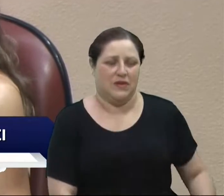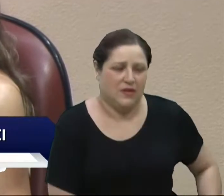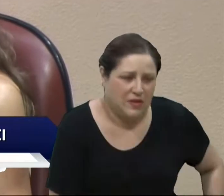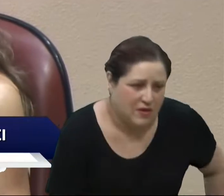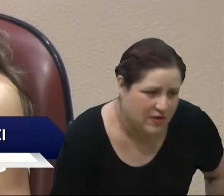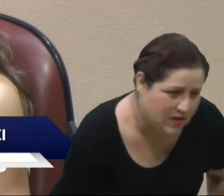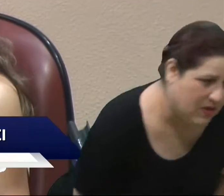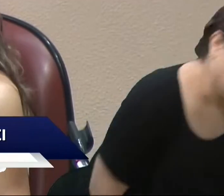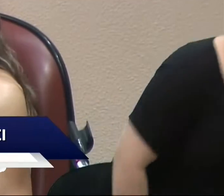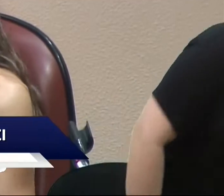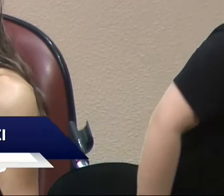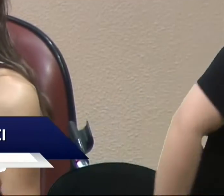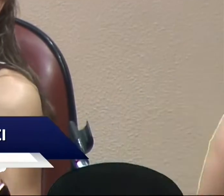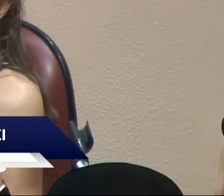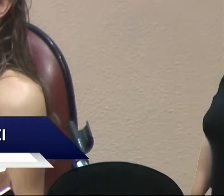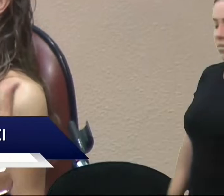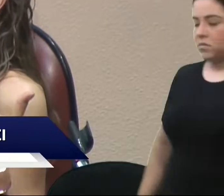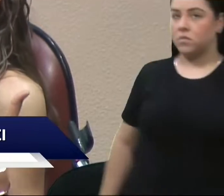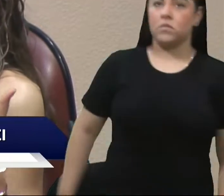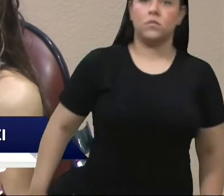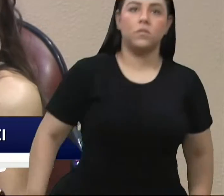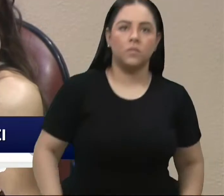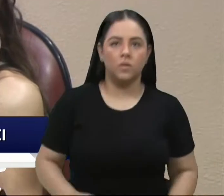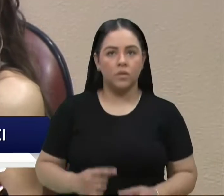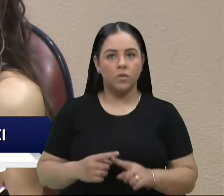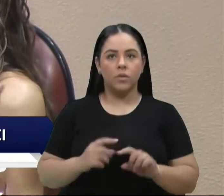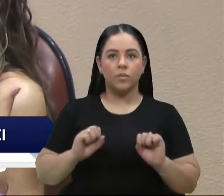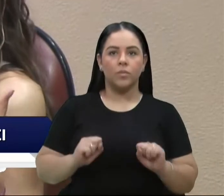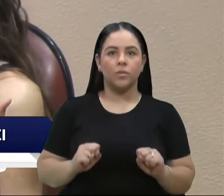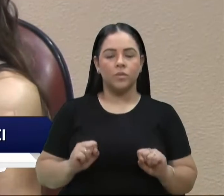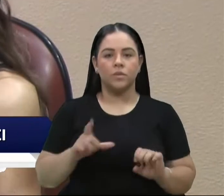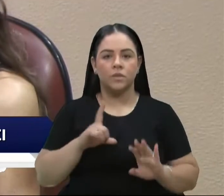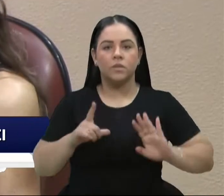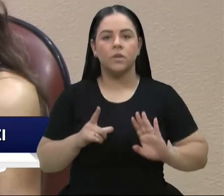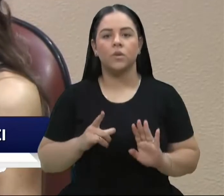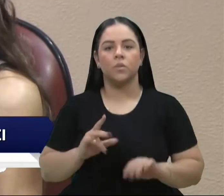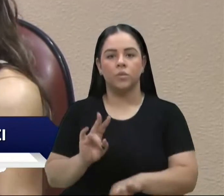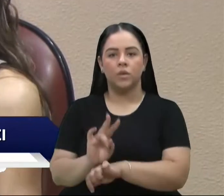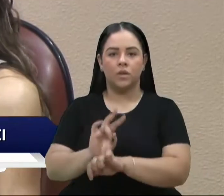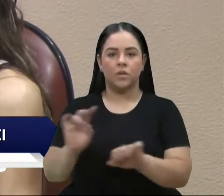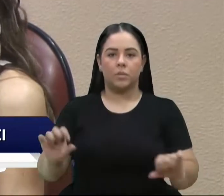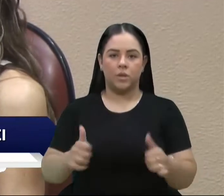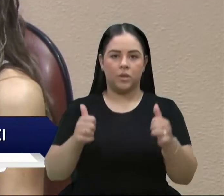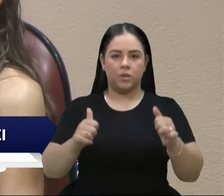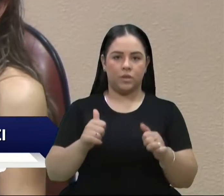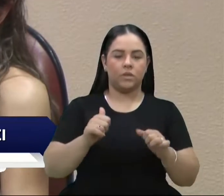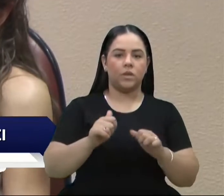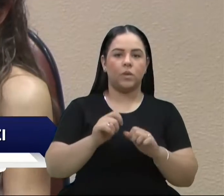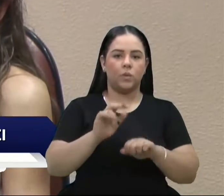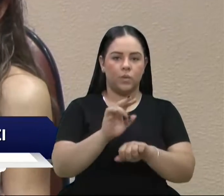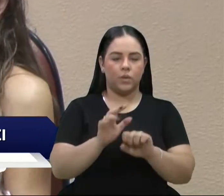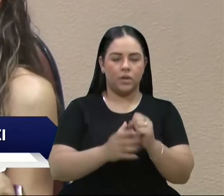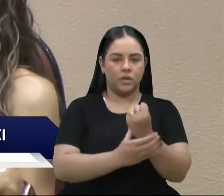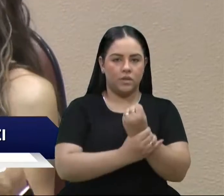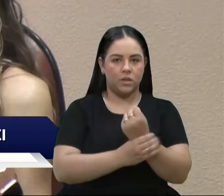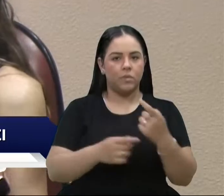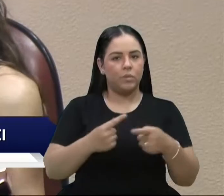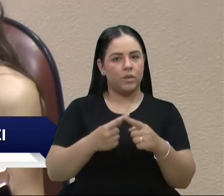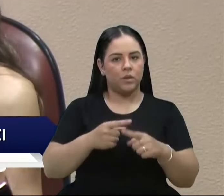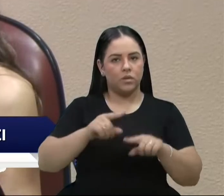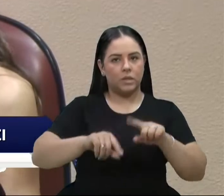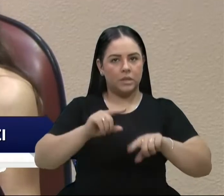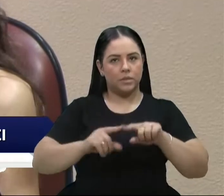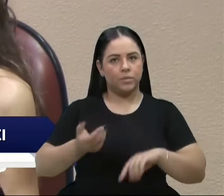realização dos exames, justamente para permitir a desinfecção e uma maior segurança. Então, um serviço que antes